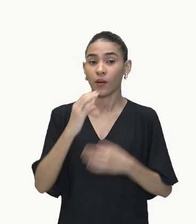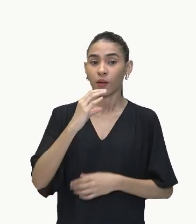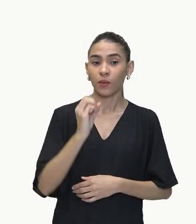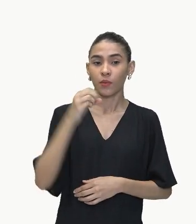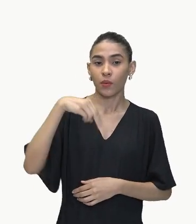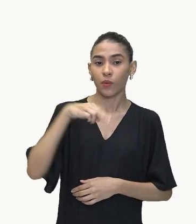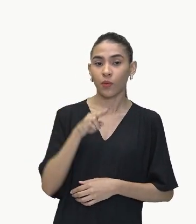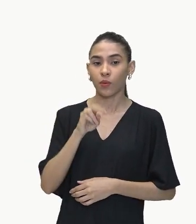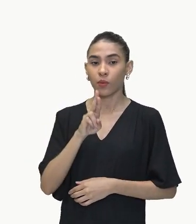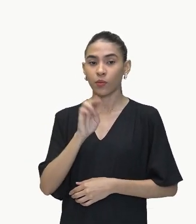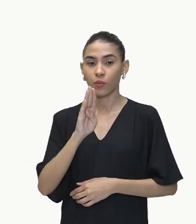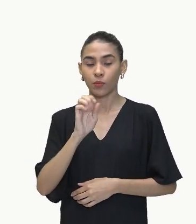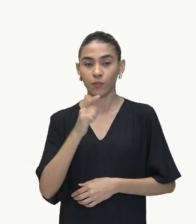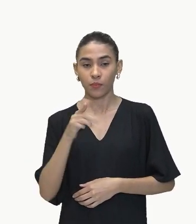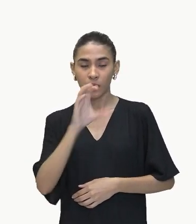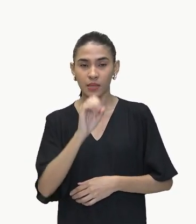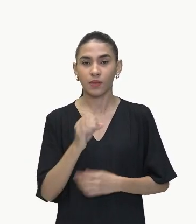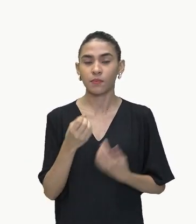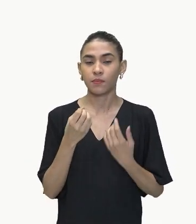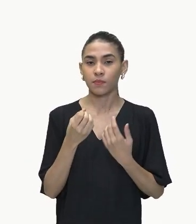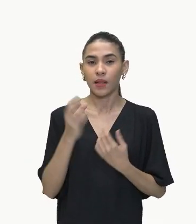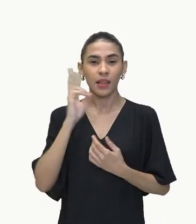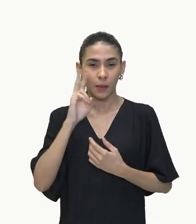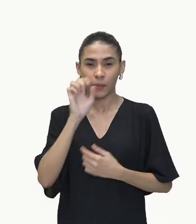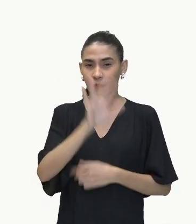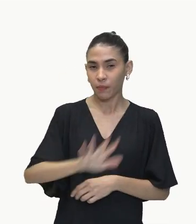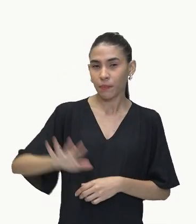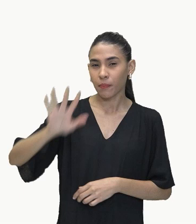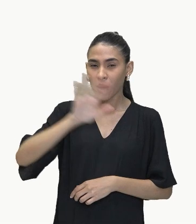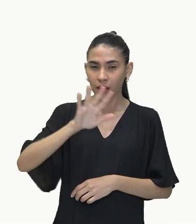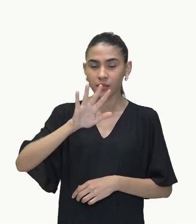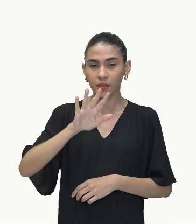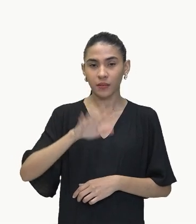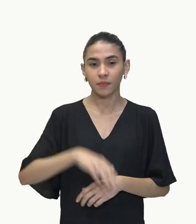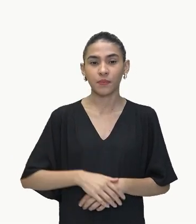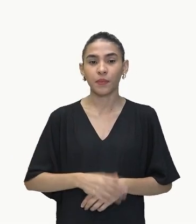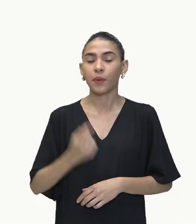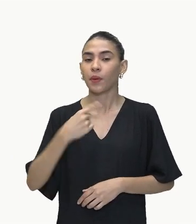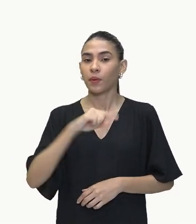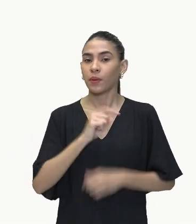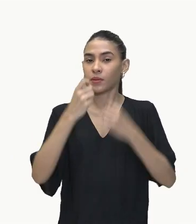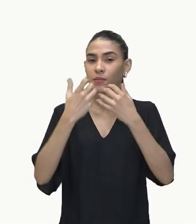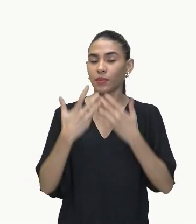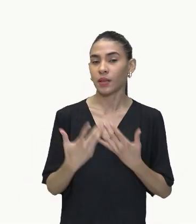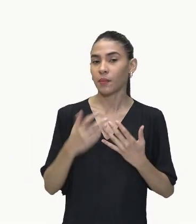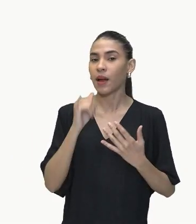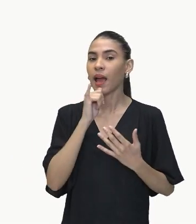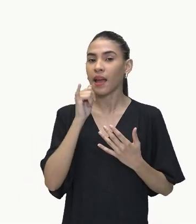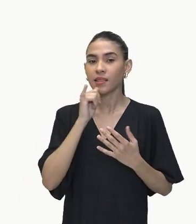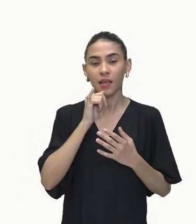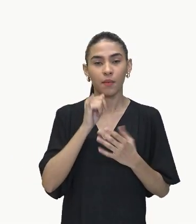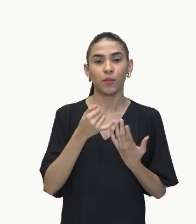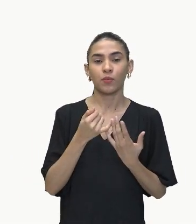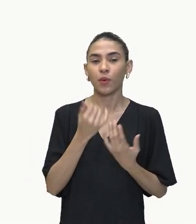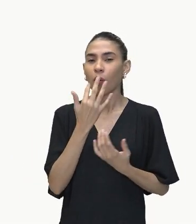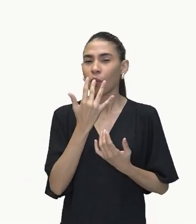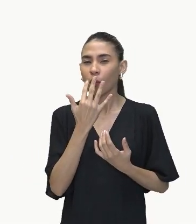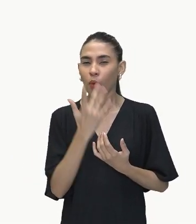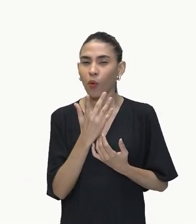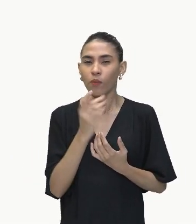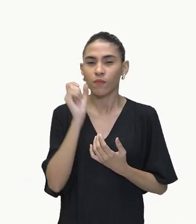vendo lá as imagens de satélite e a gente falou que em alguns momentos ali, aqueles pontos mais fortes de luz